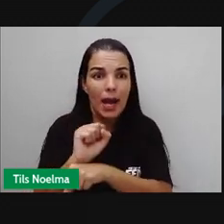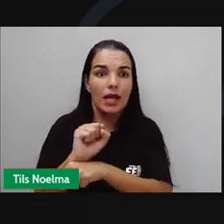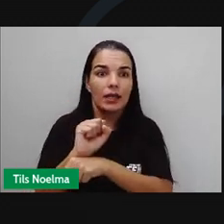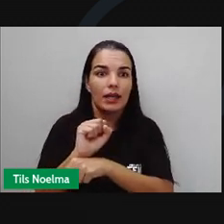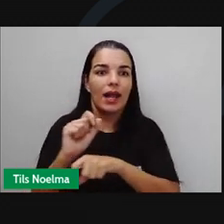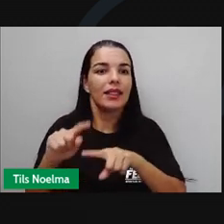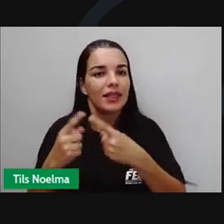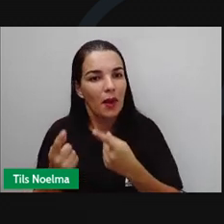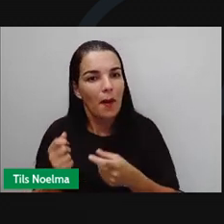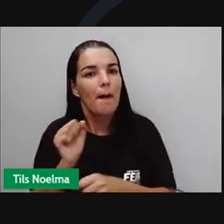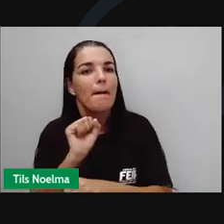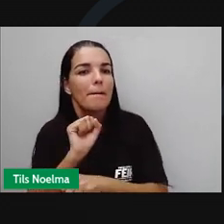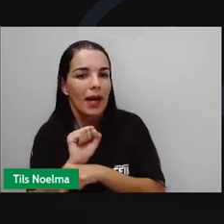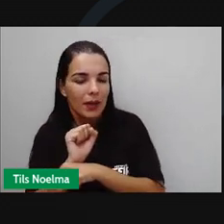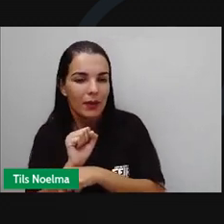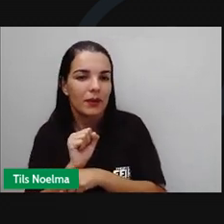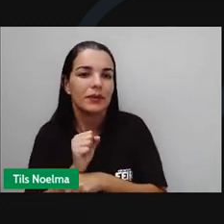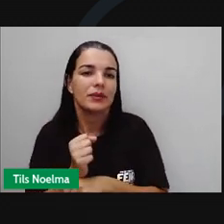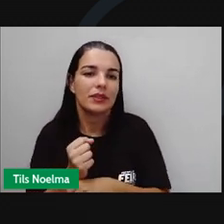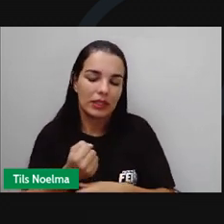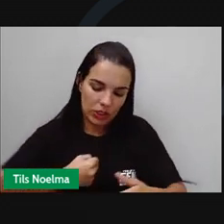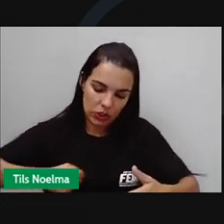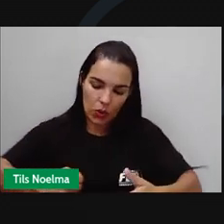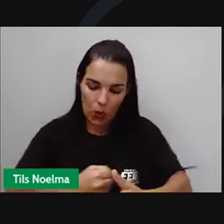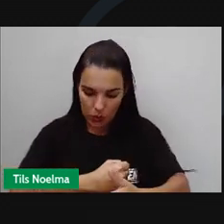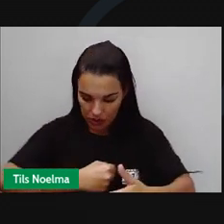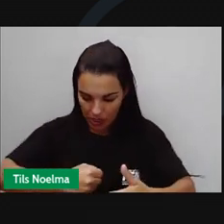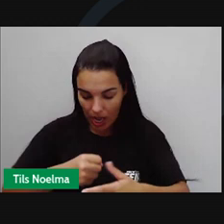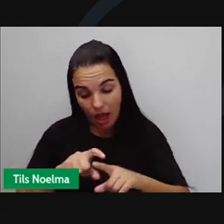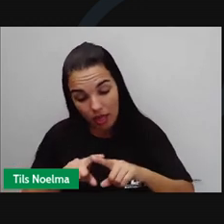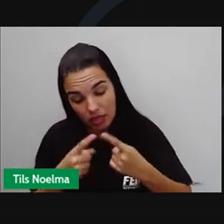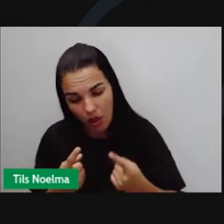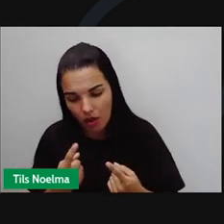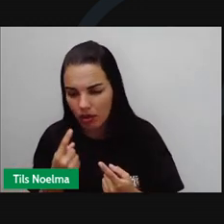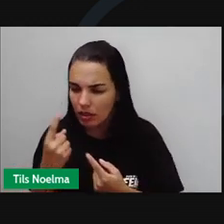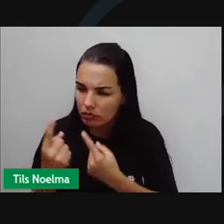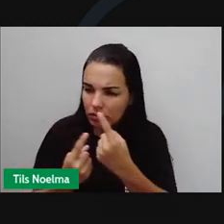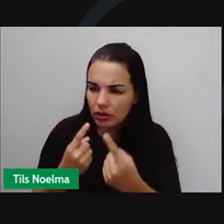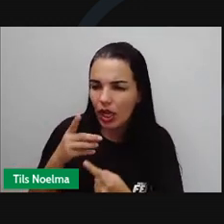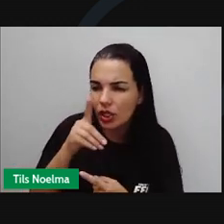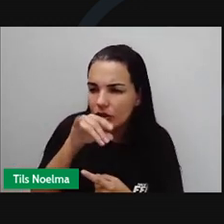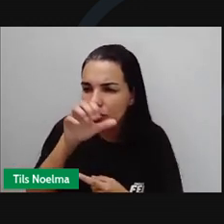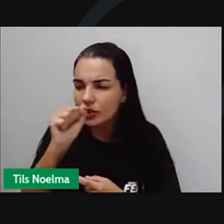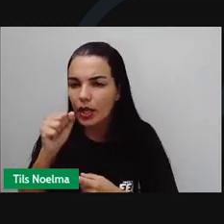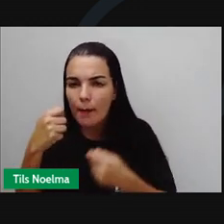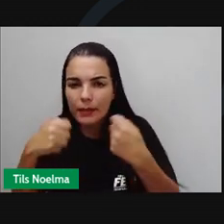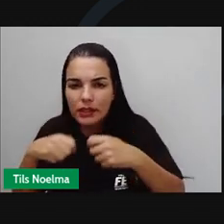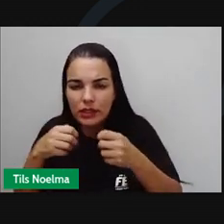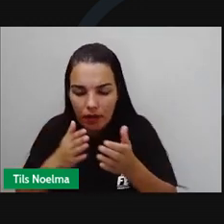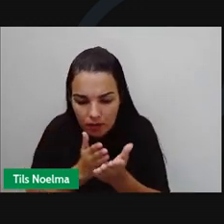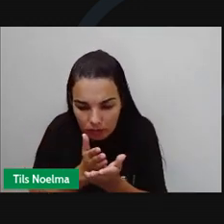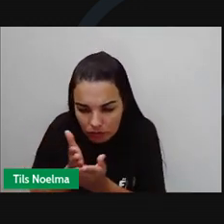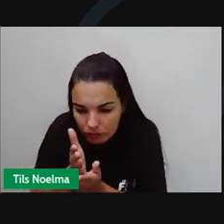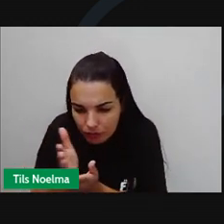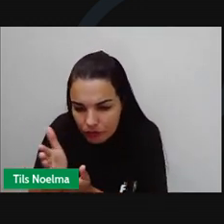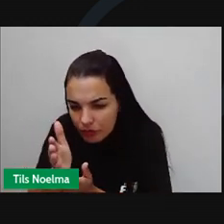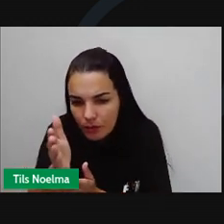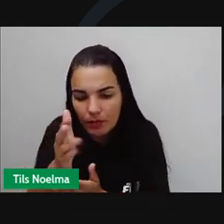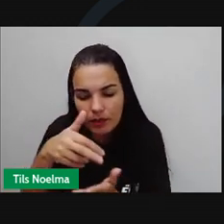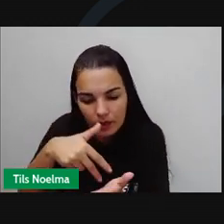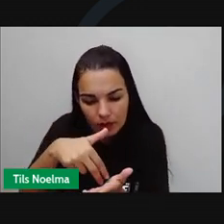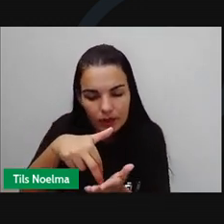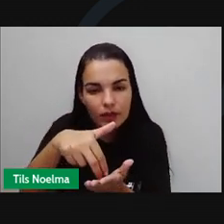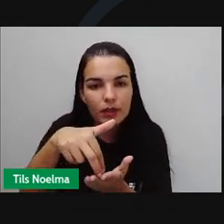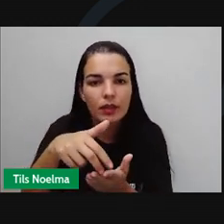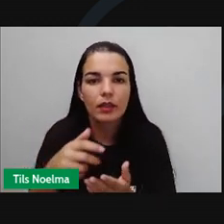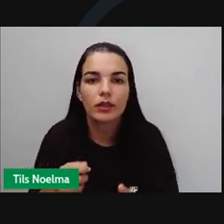a panela parou de cozinhar. Dizem que naqueles dias, quem quisesse andar teria que atravessar caminhos abrindo